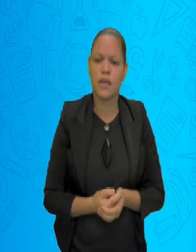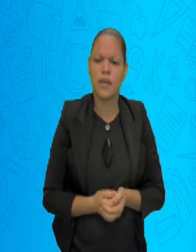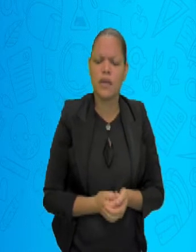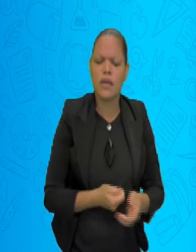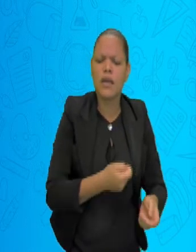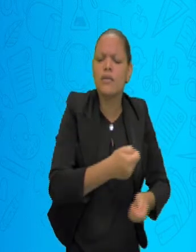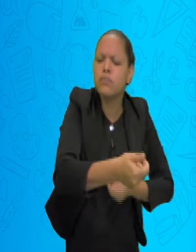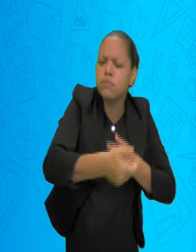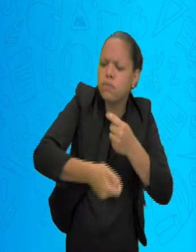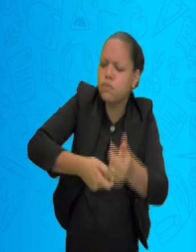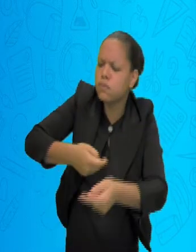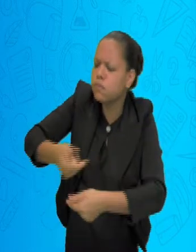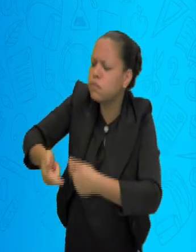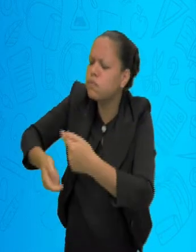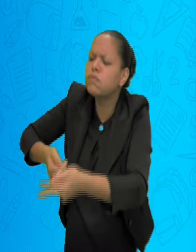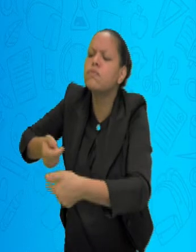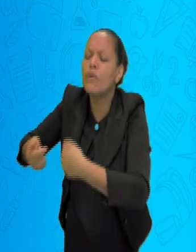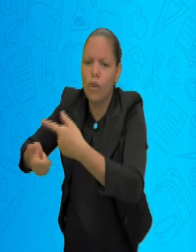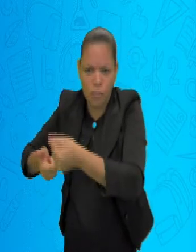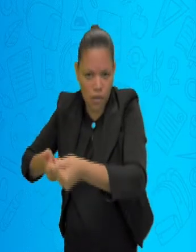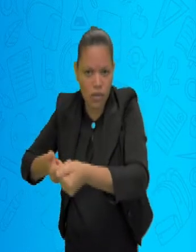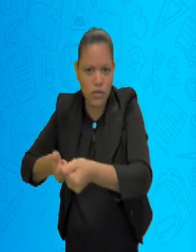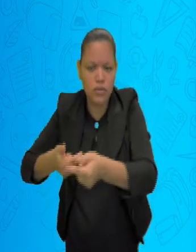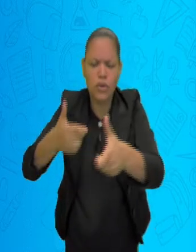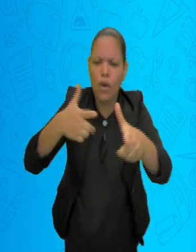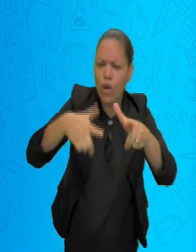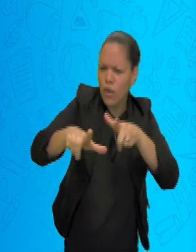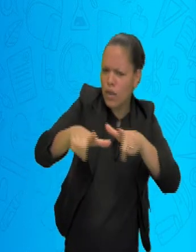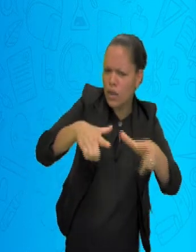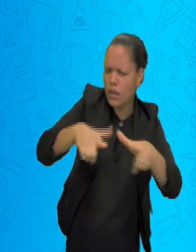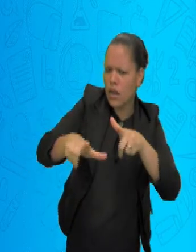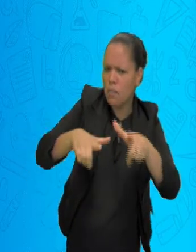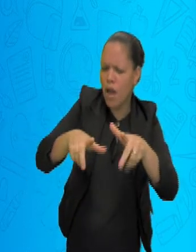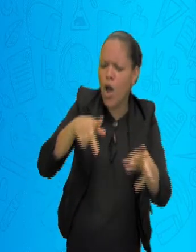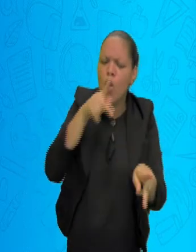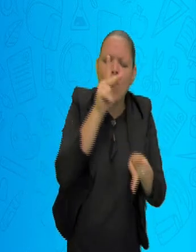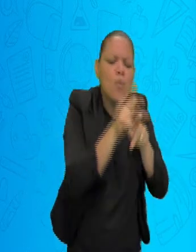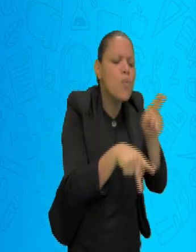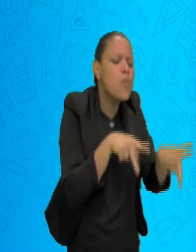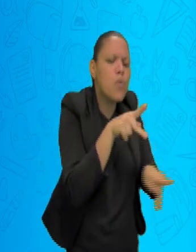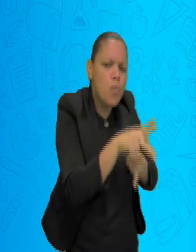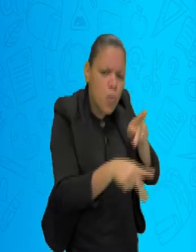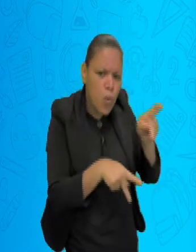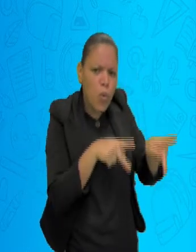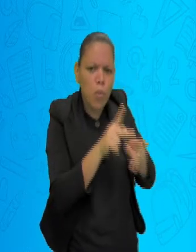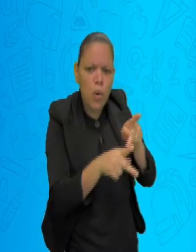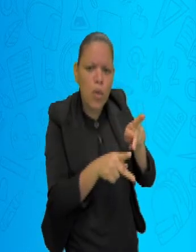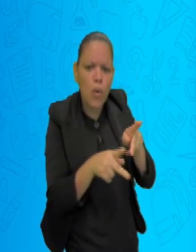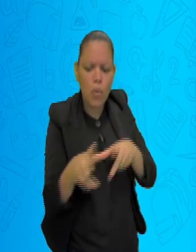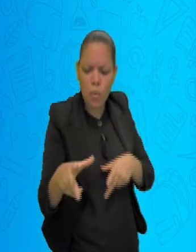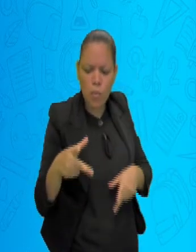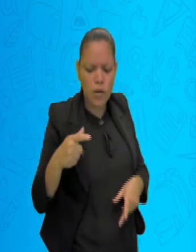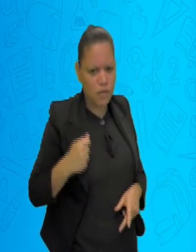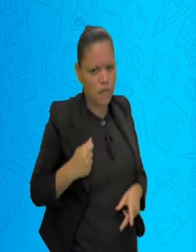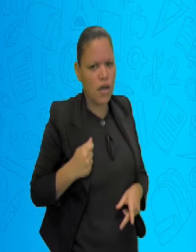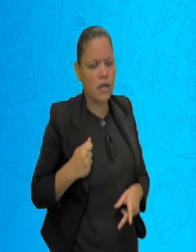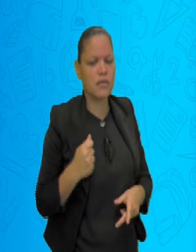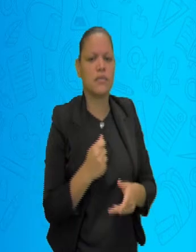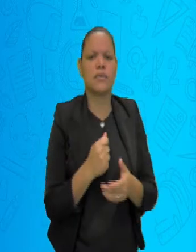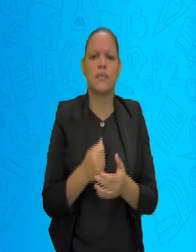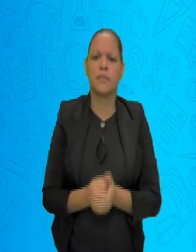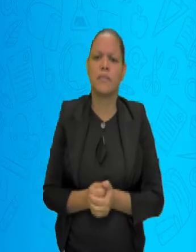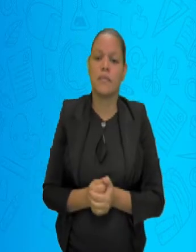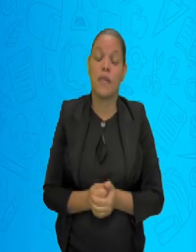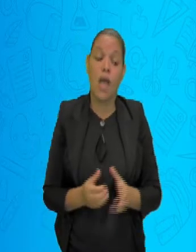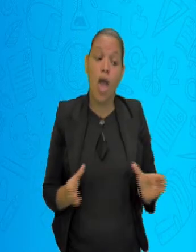de serviço, podendo ser de natureza pública ou privada. É a área